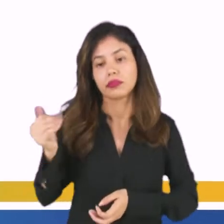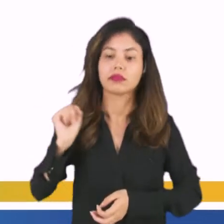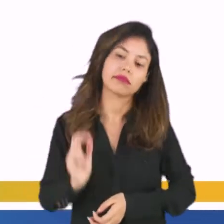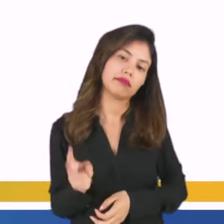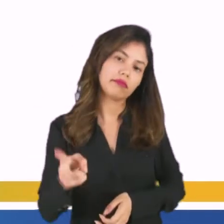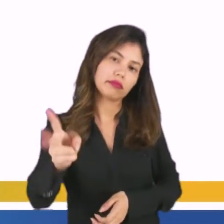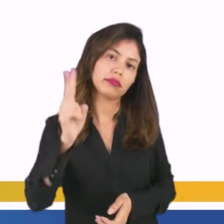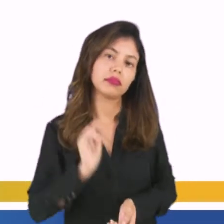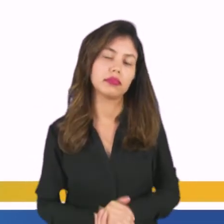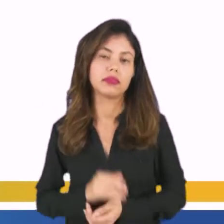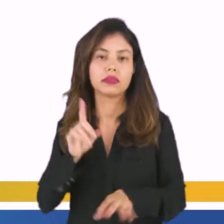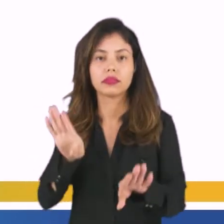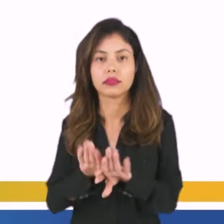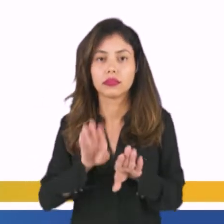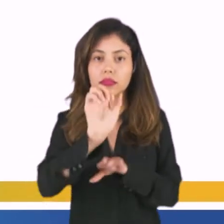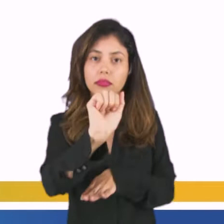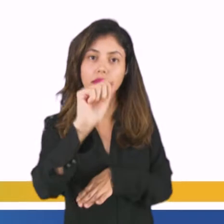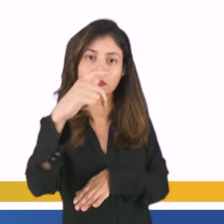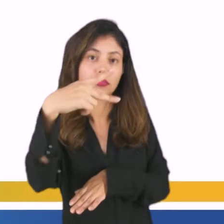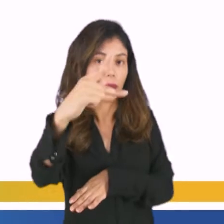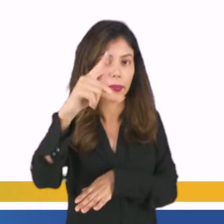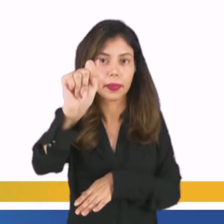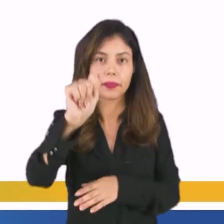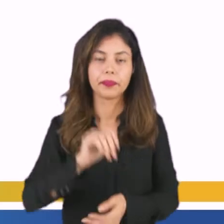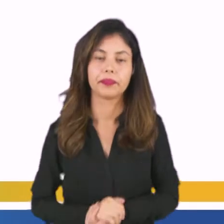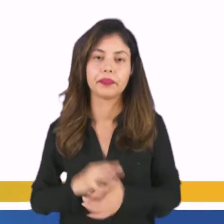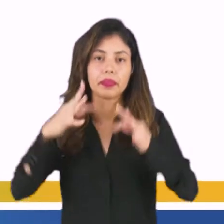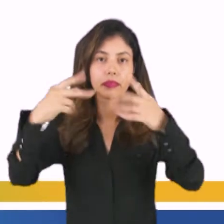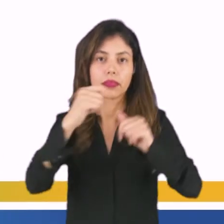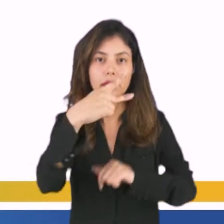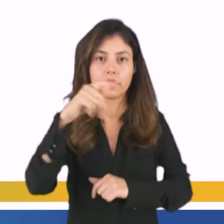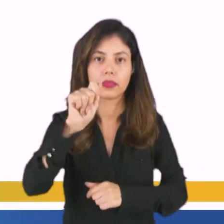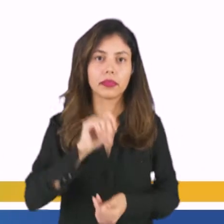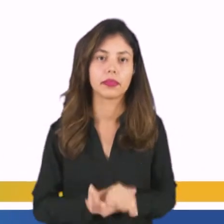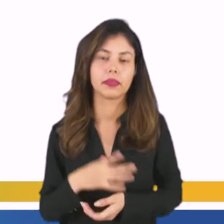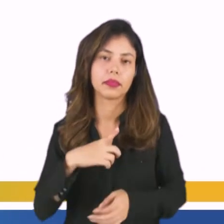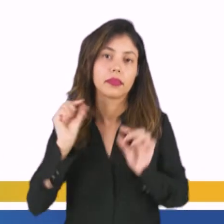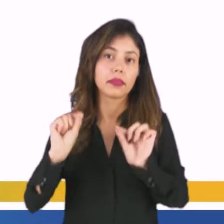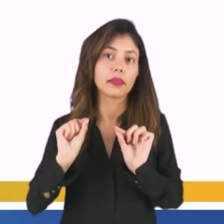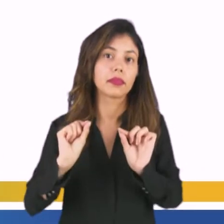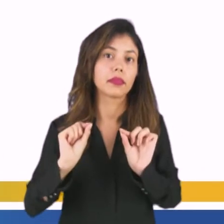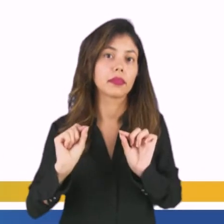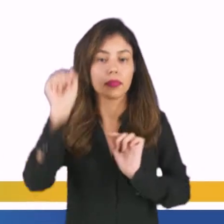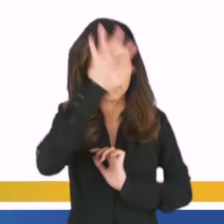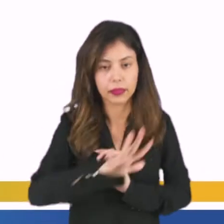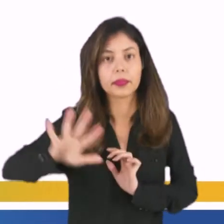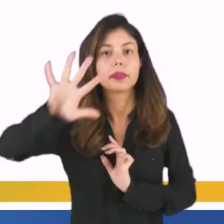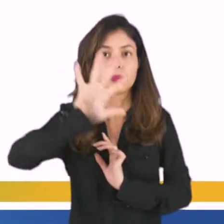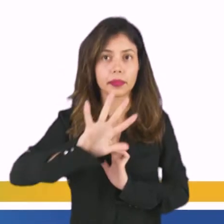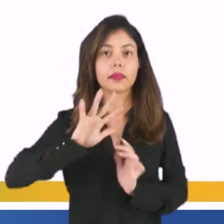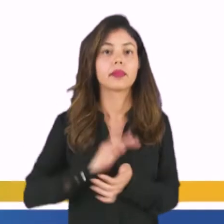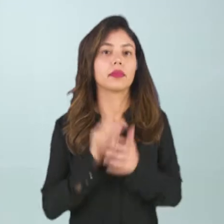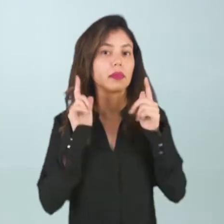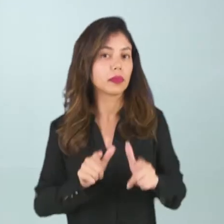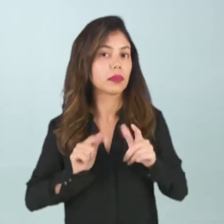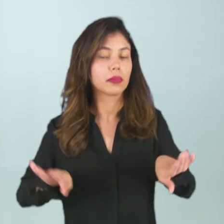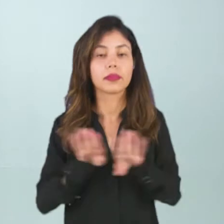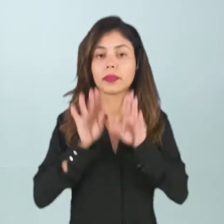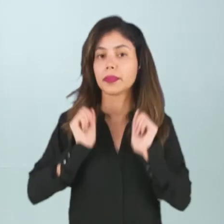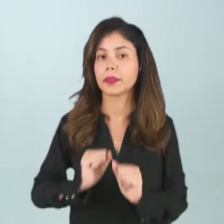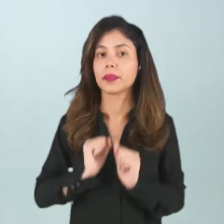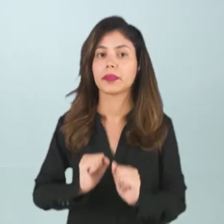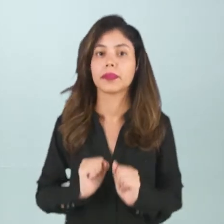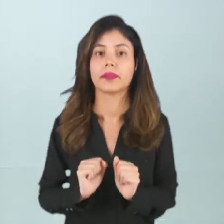para o infinito, ela é uma PA. E toda PA, ela tem a sua generalização, onde